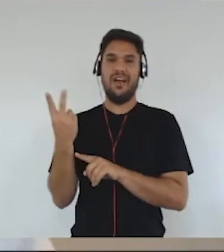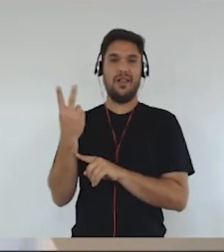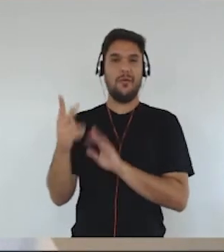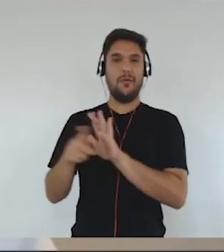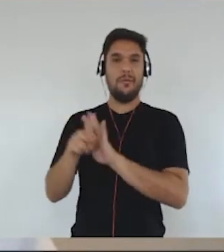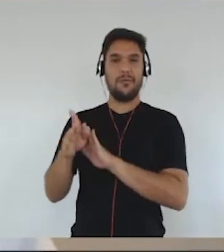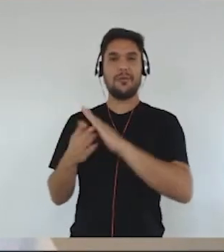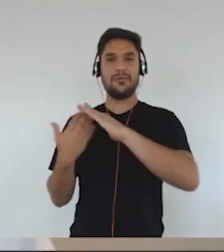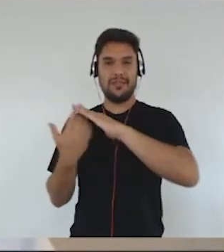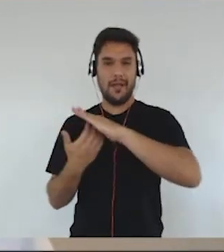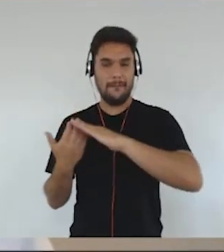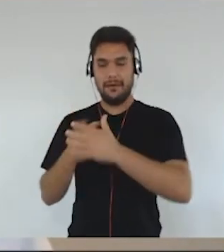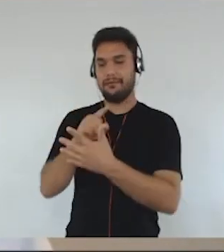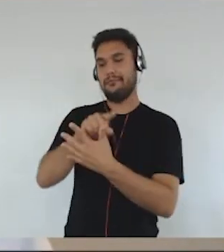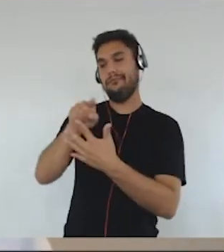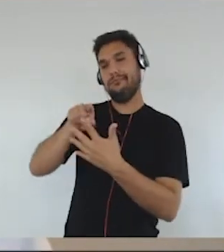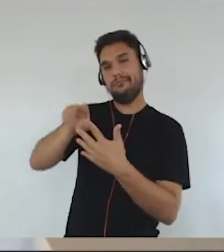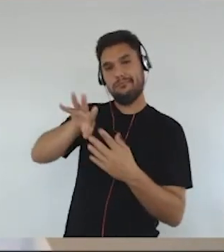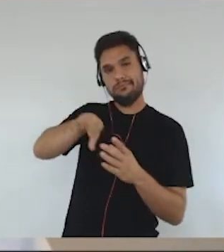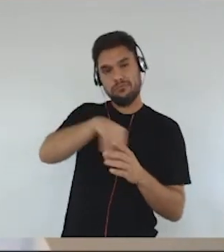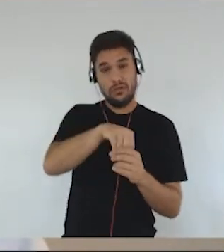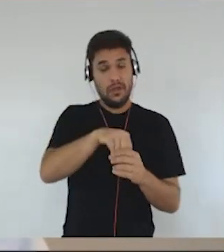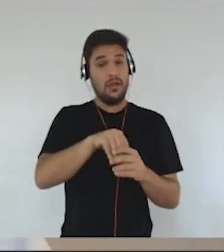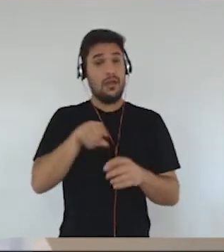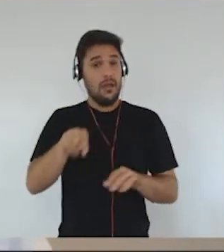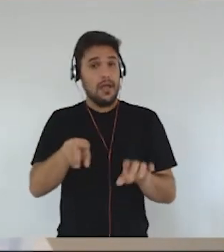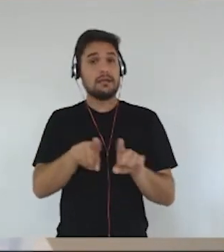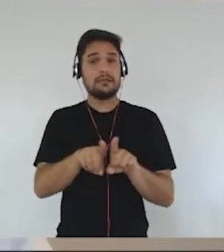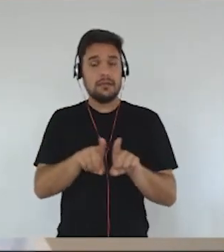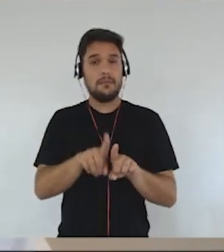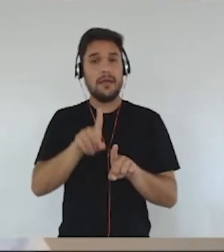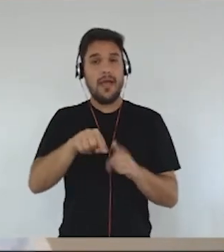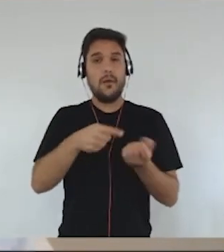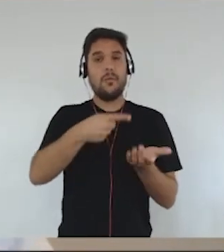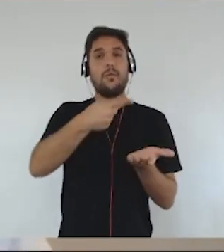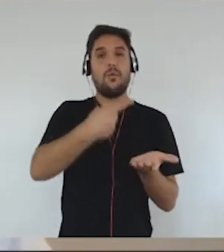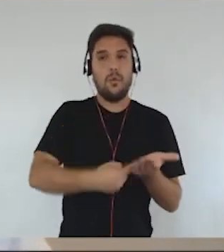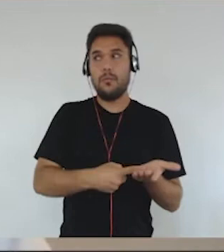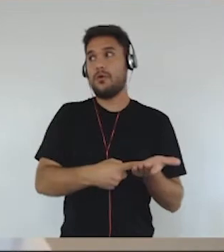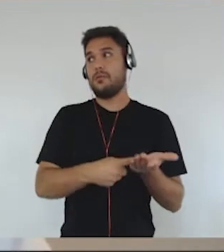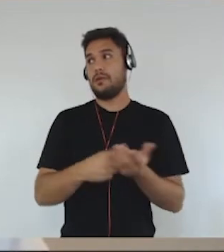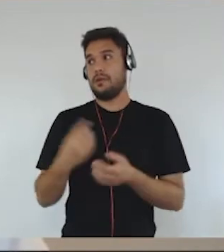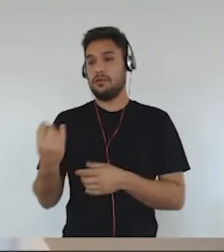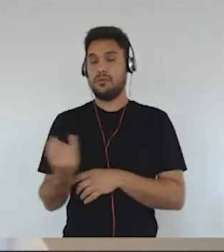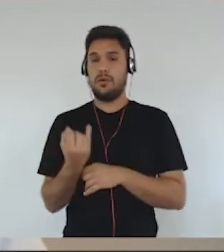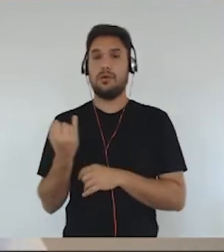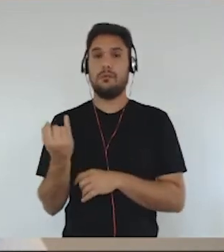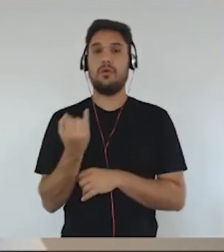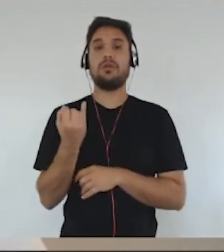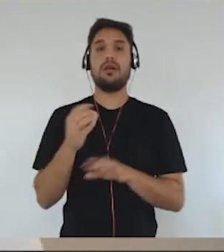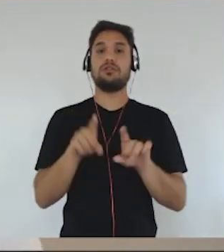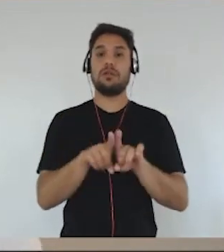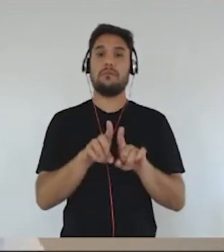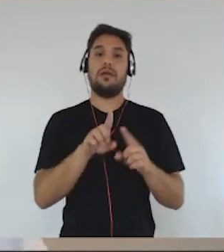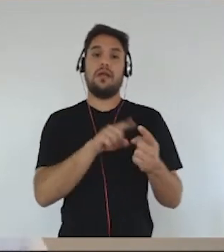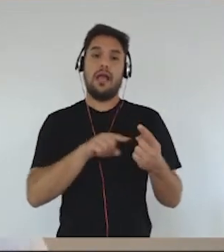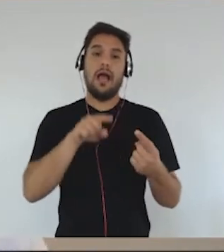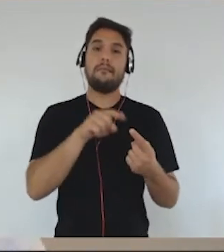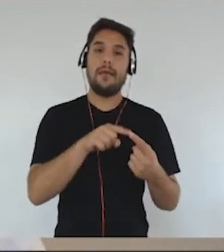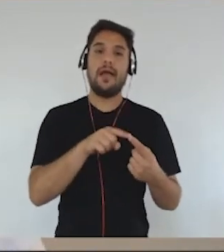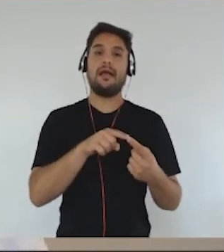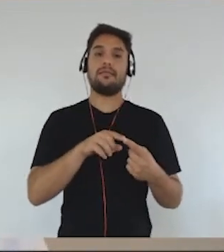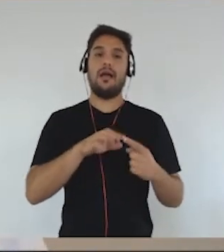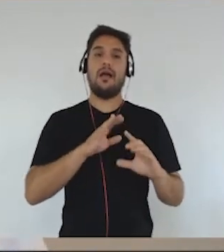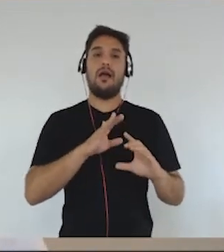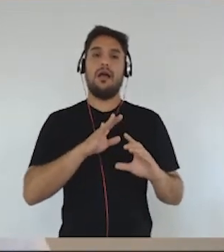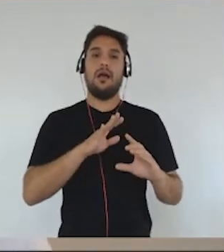companhia, no sentido de que esses também são um compromisso tão importante quanto as metas comerciais que eu tenho que